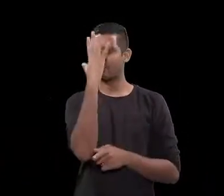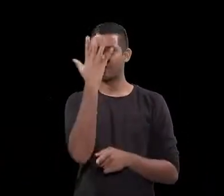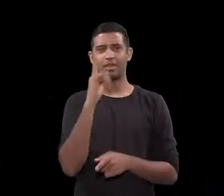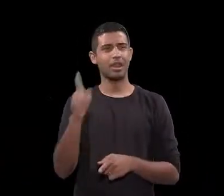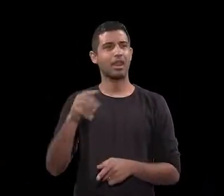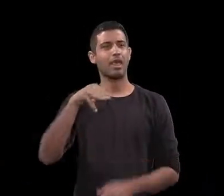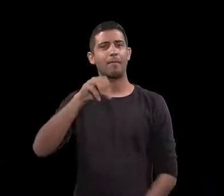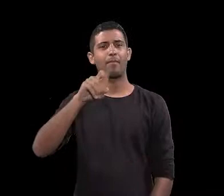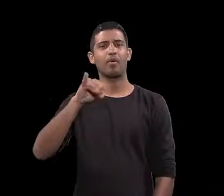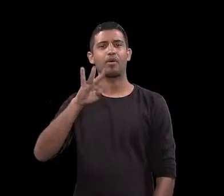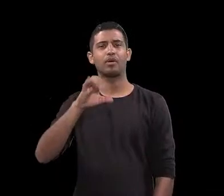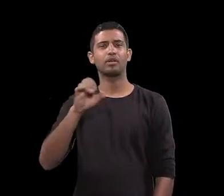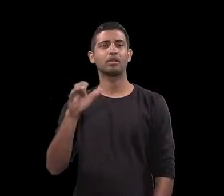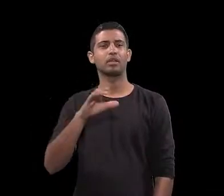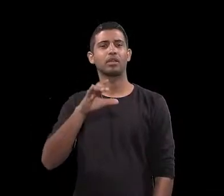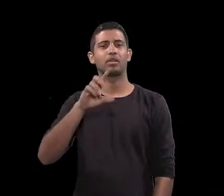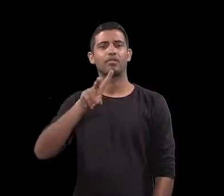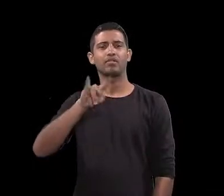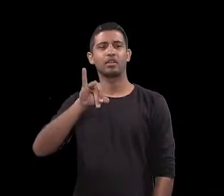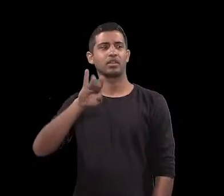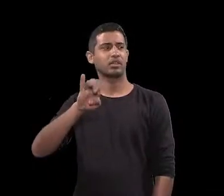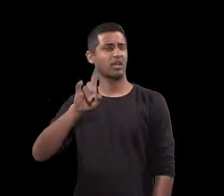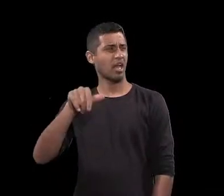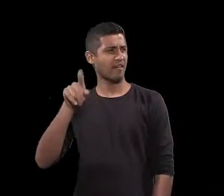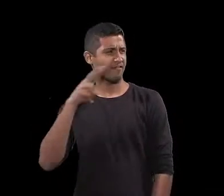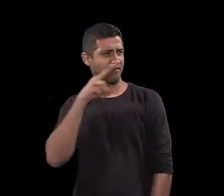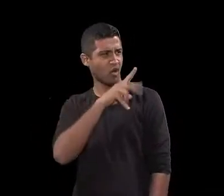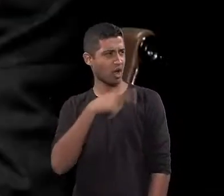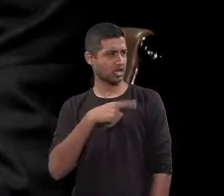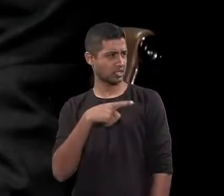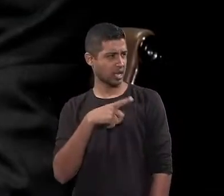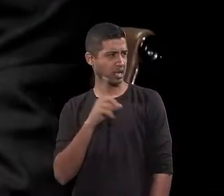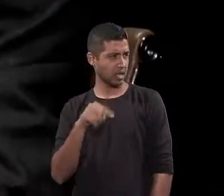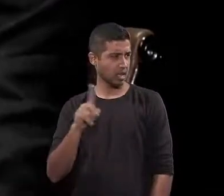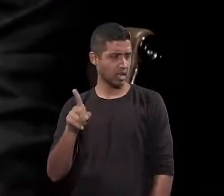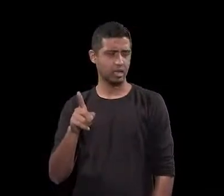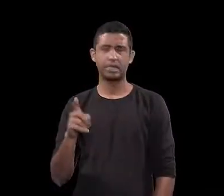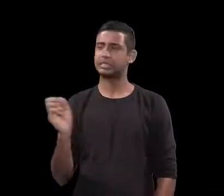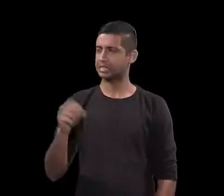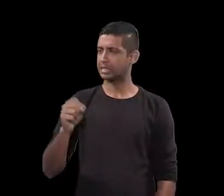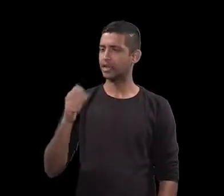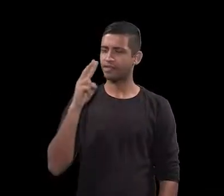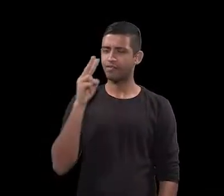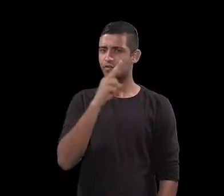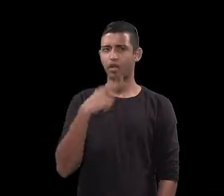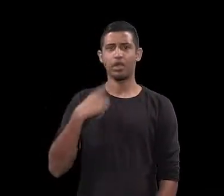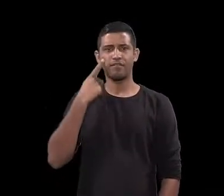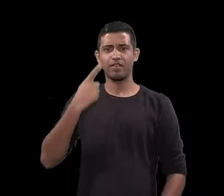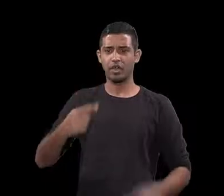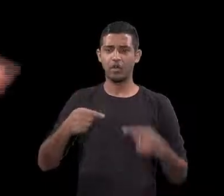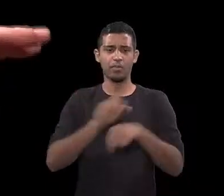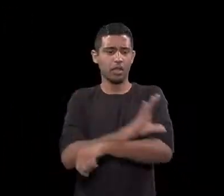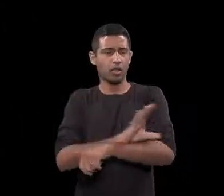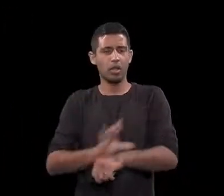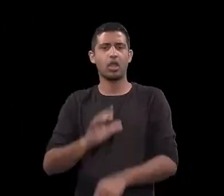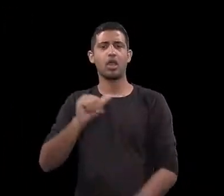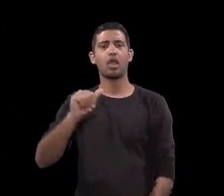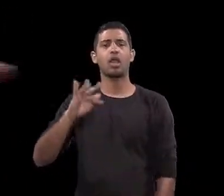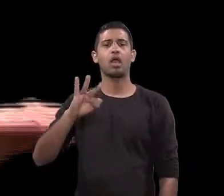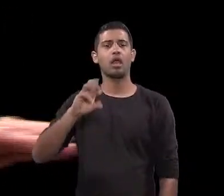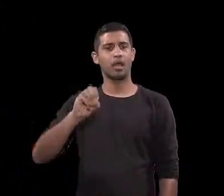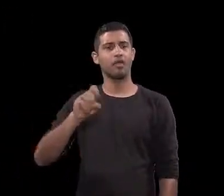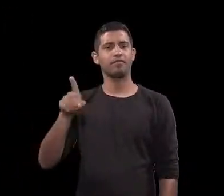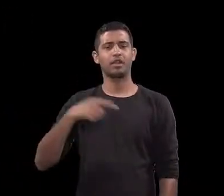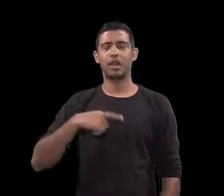o carnaval de Montevideo foi uma coisa maravilhosa. Aí conheci essa cultura. Forte o carnaval lá também? É bem forte. Se chama As Chamadas, tem um carnaval e tudo é afro.